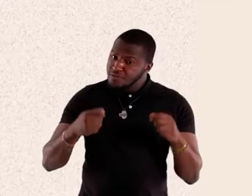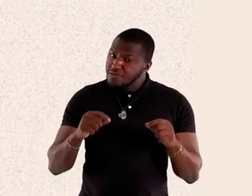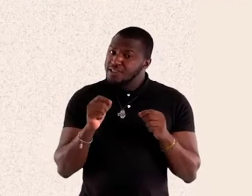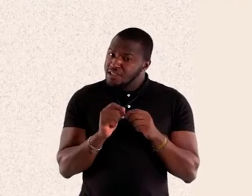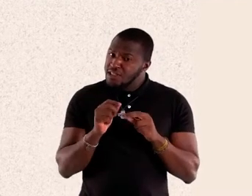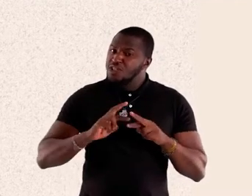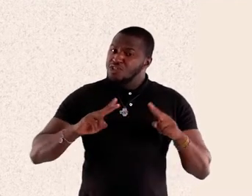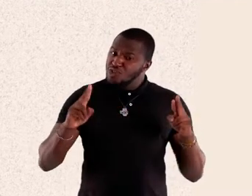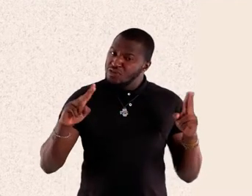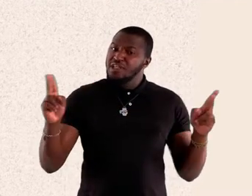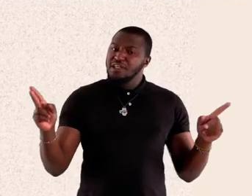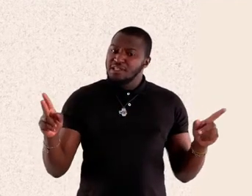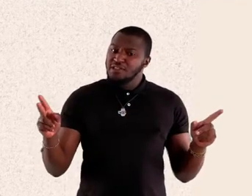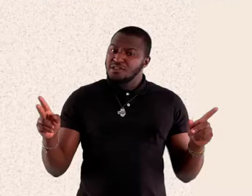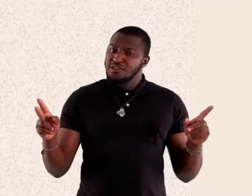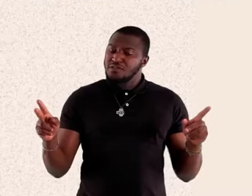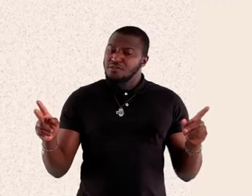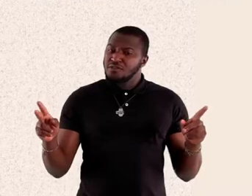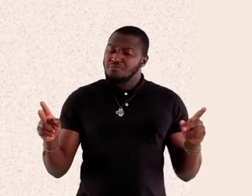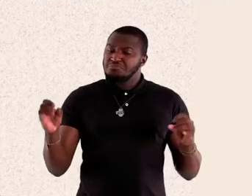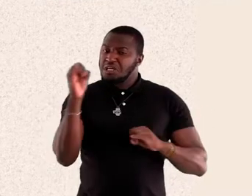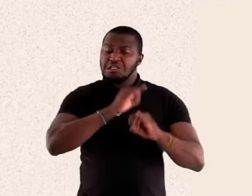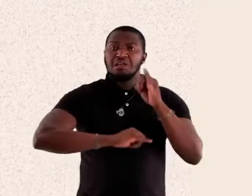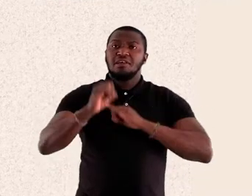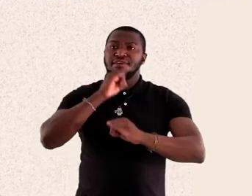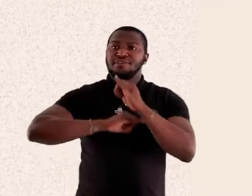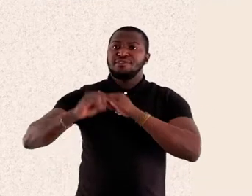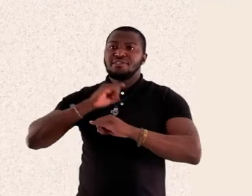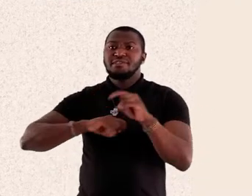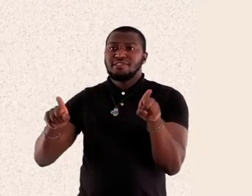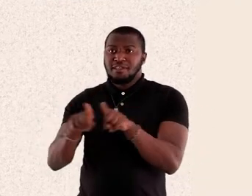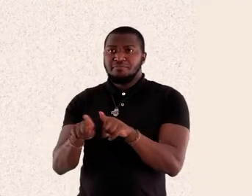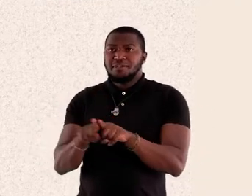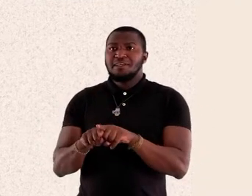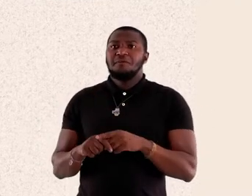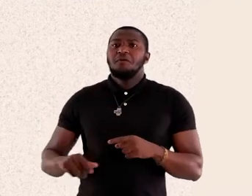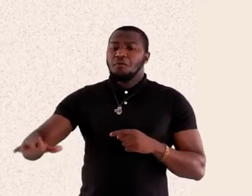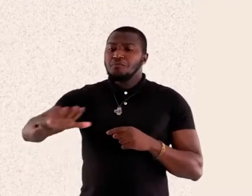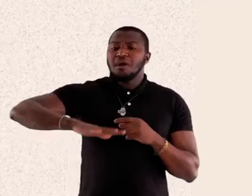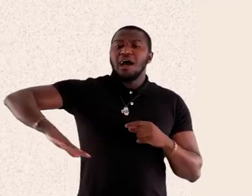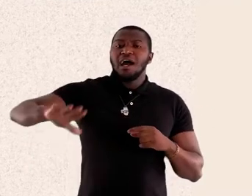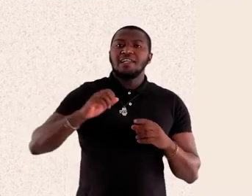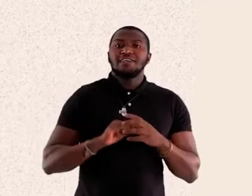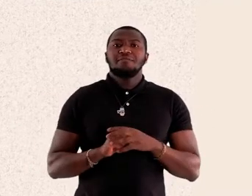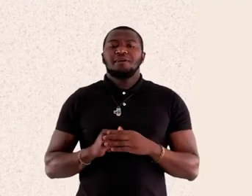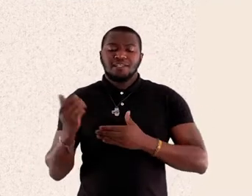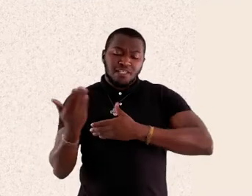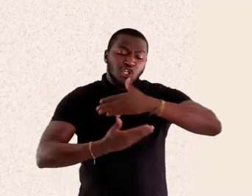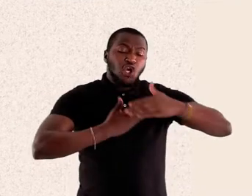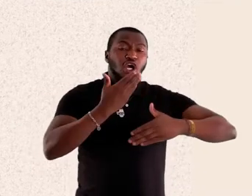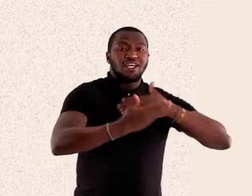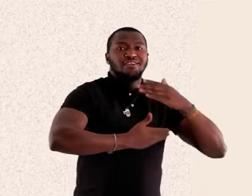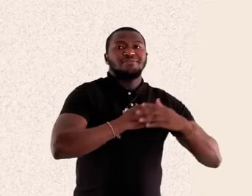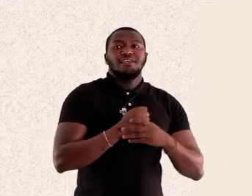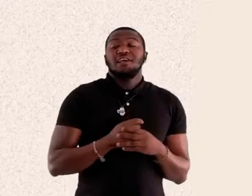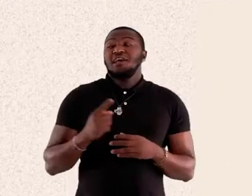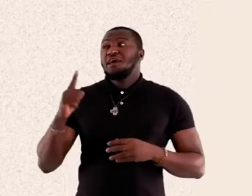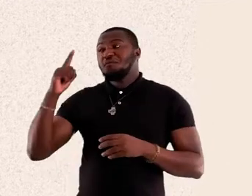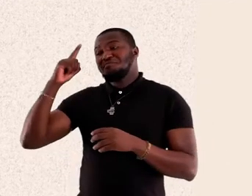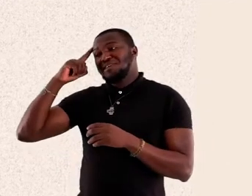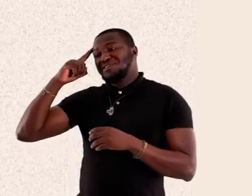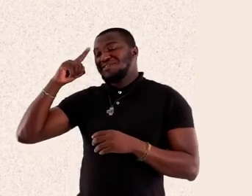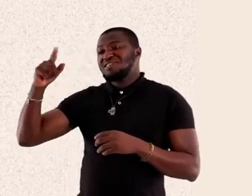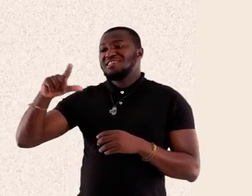criado no espaço virtual Eu imagino que muitos de vocês devem ter